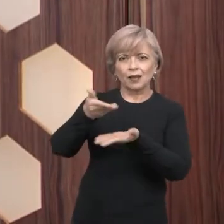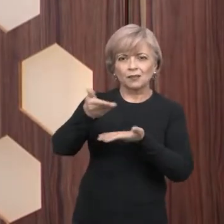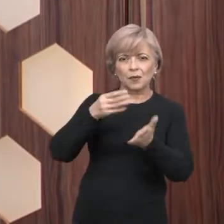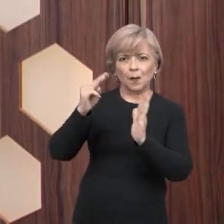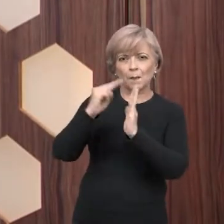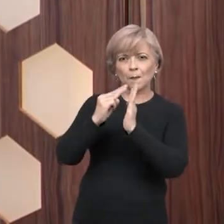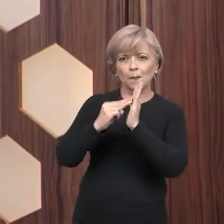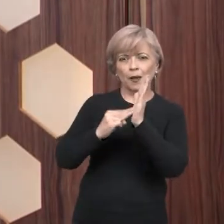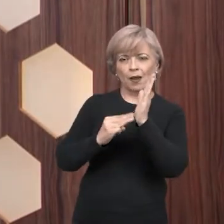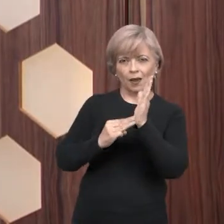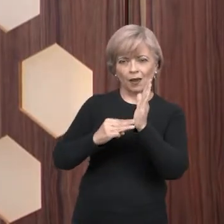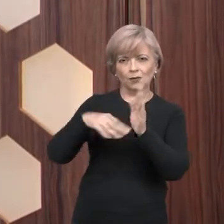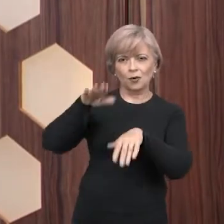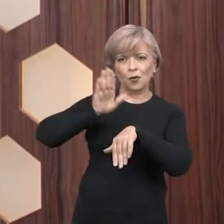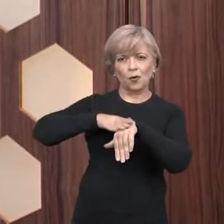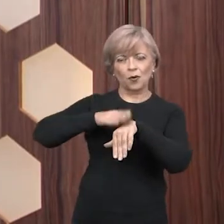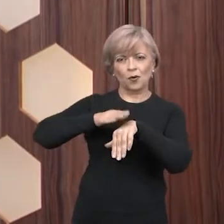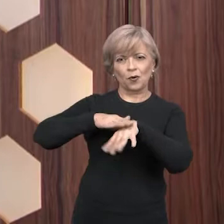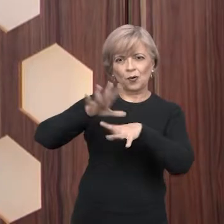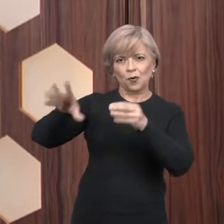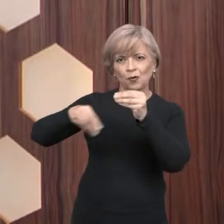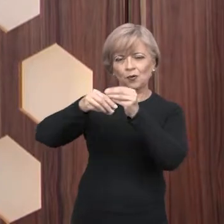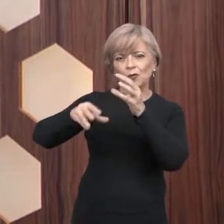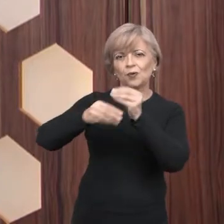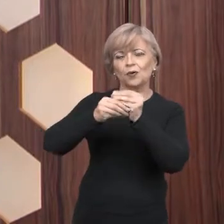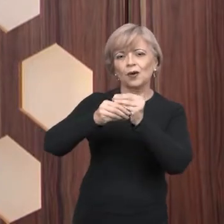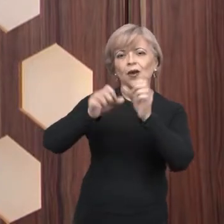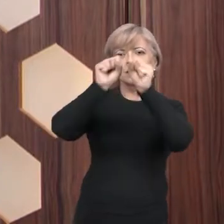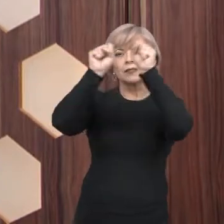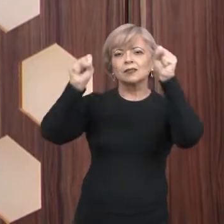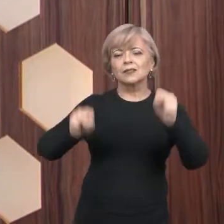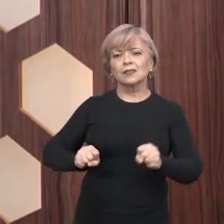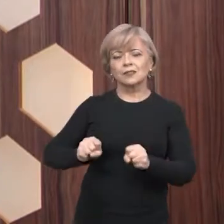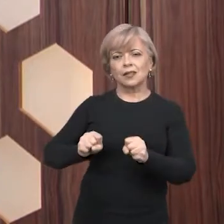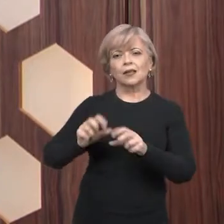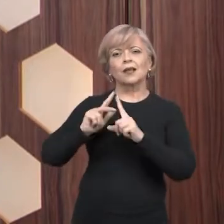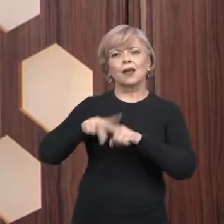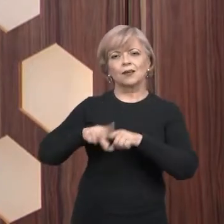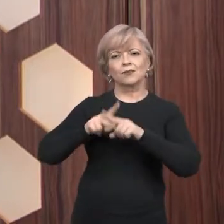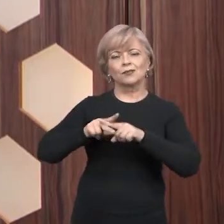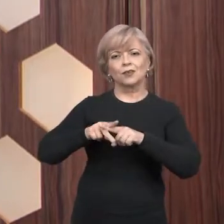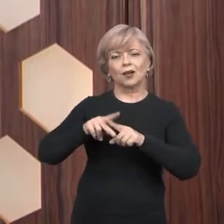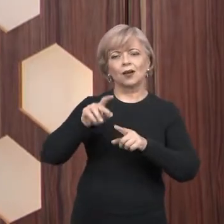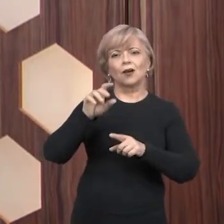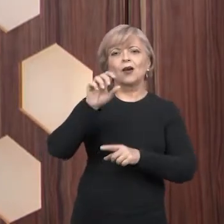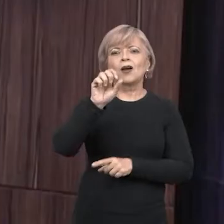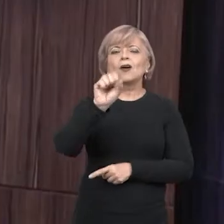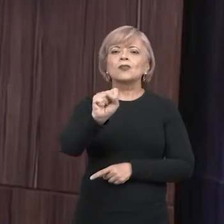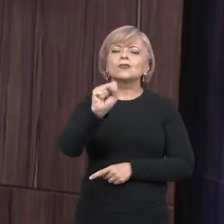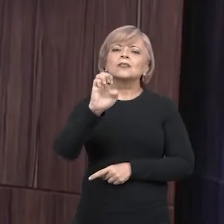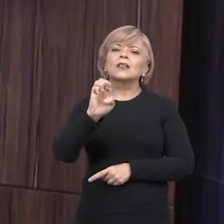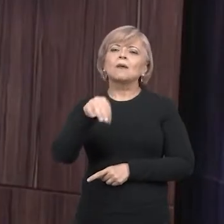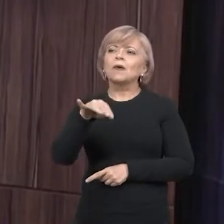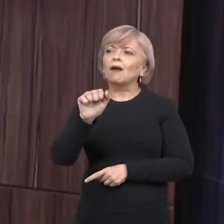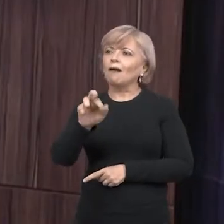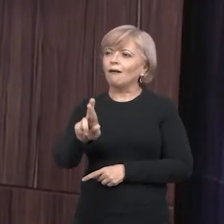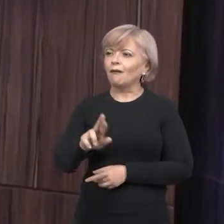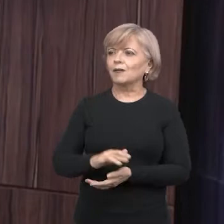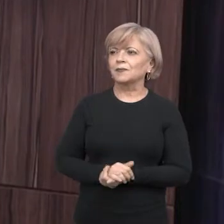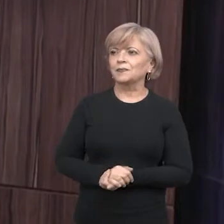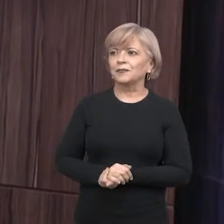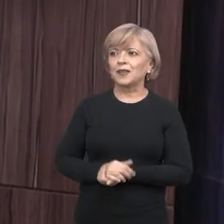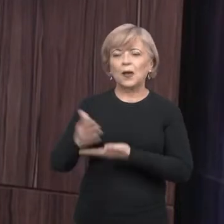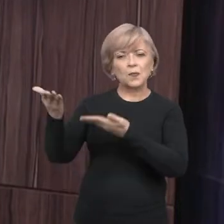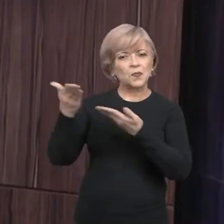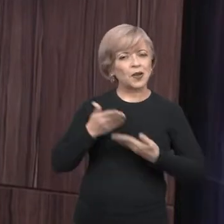autocompositivos e sistema restaurativo o Semear do mp-rj Olá doutora Ana seja muito bem